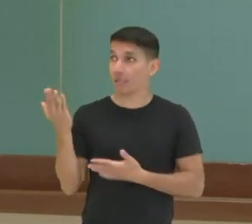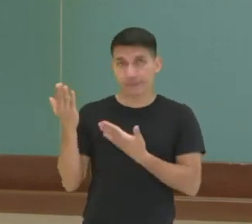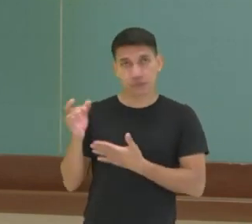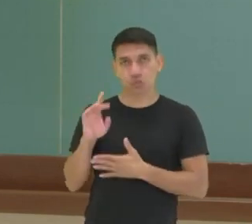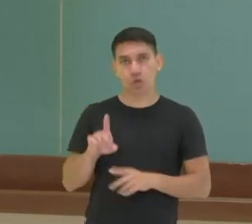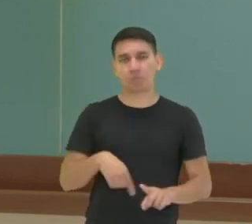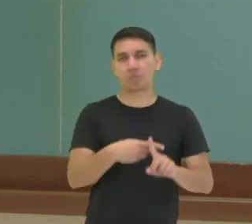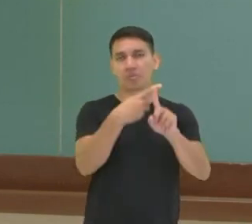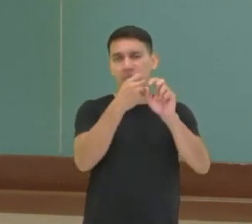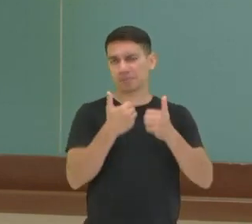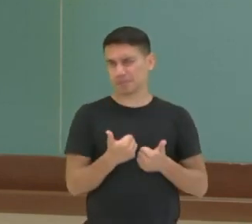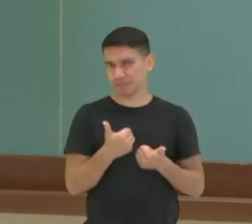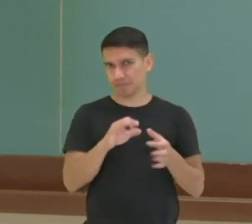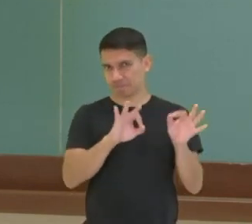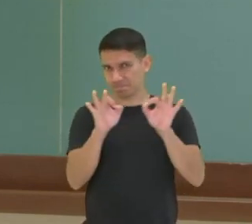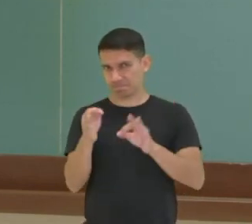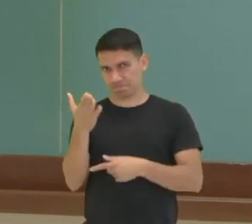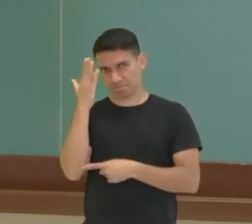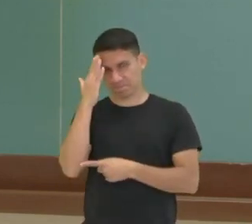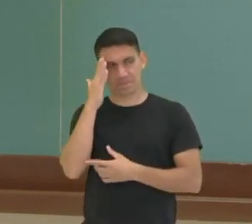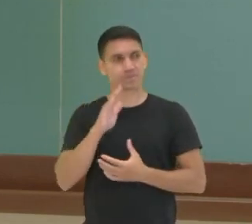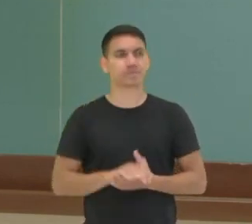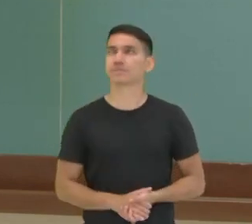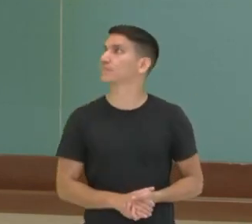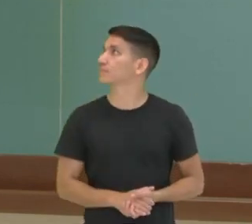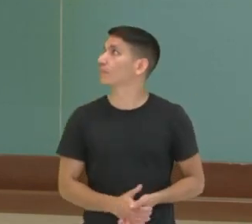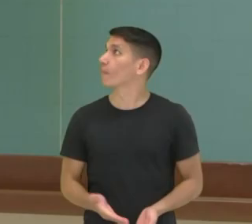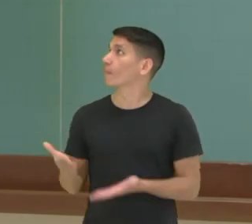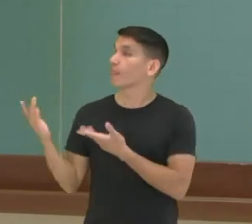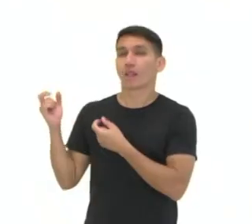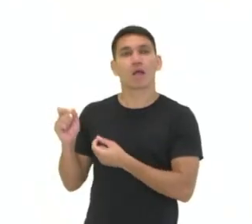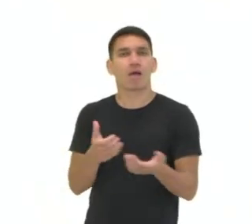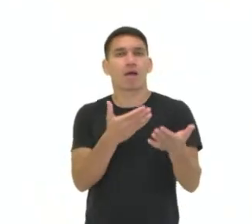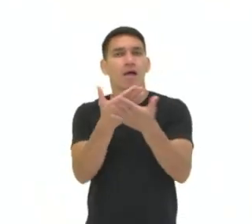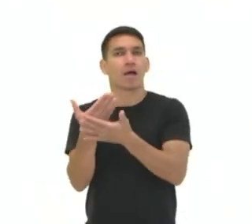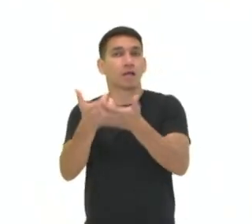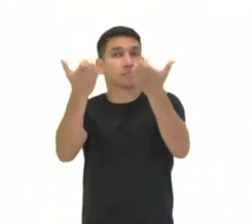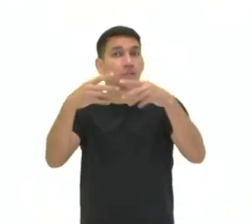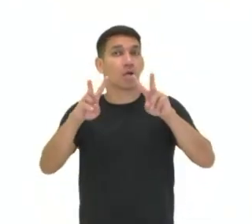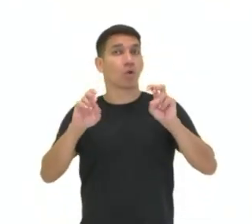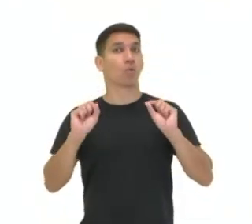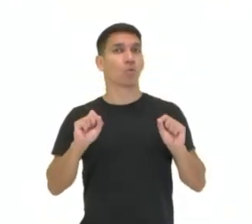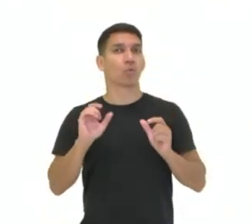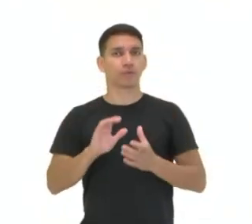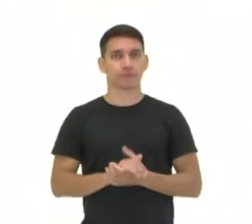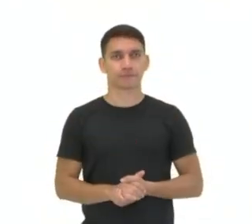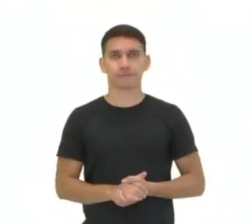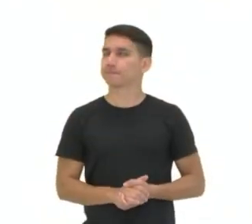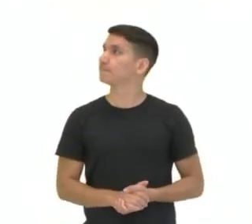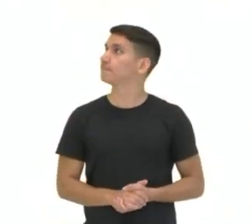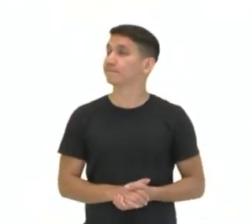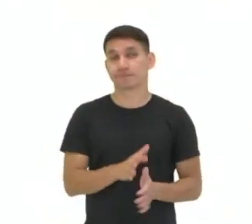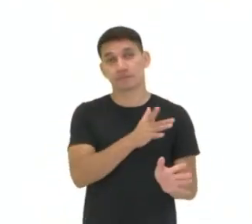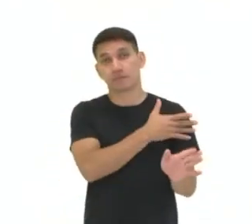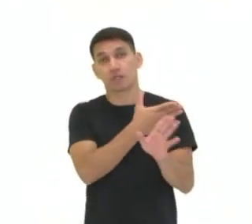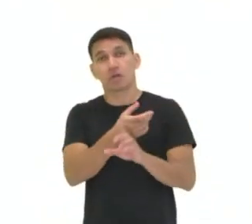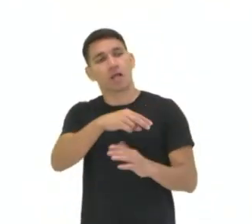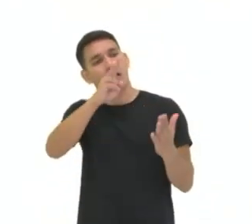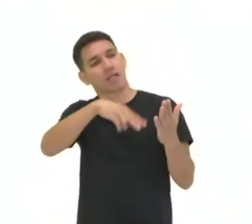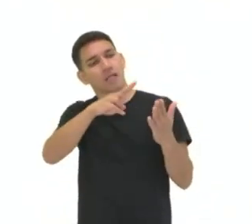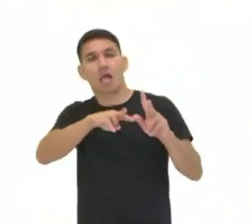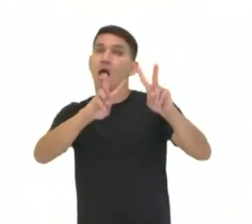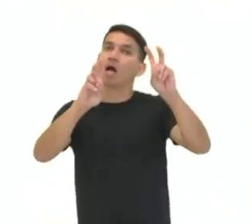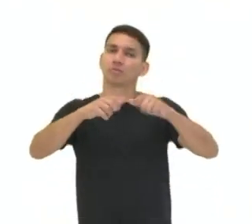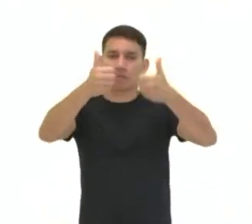Beleza? Acompanharam? E na aula de hoje, o que nós trabalhamos? Observem aqui comigo. Nós fizemos a leitura